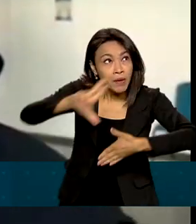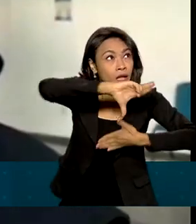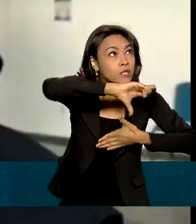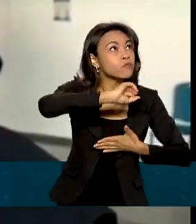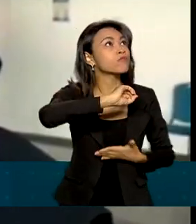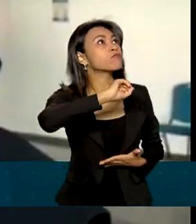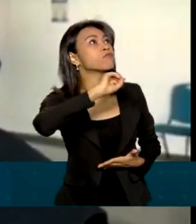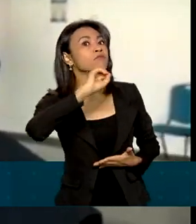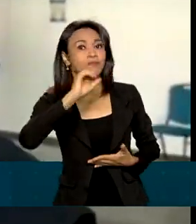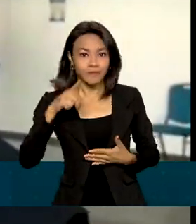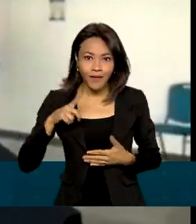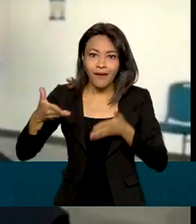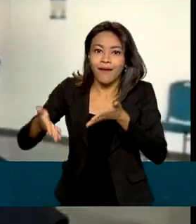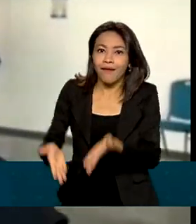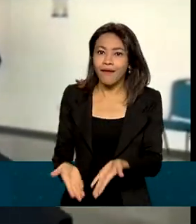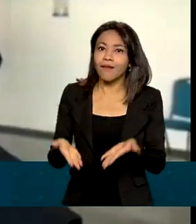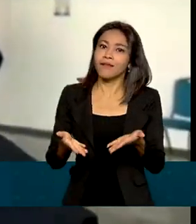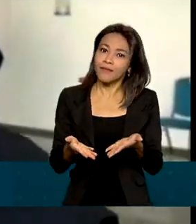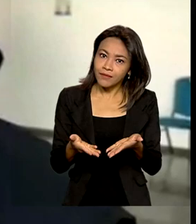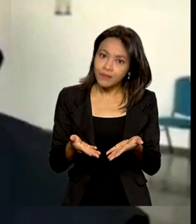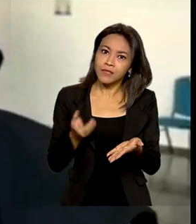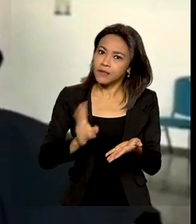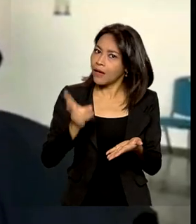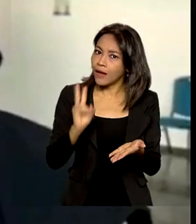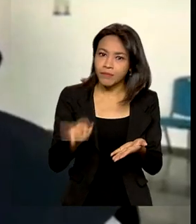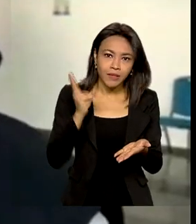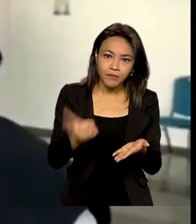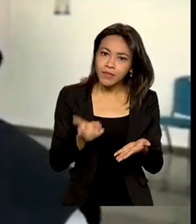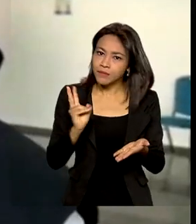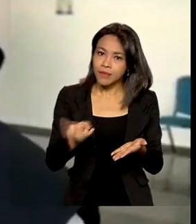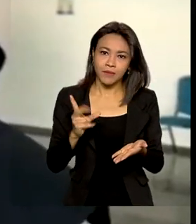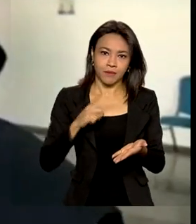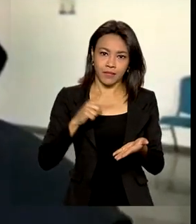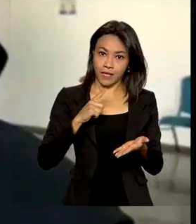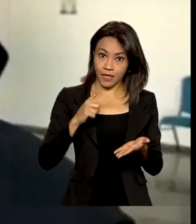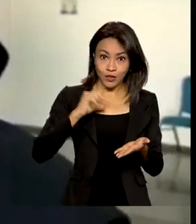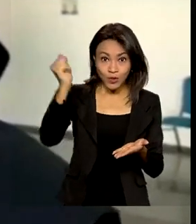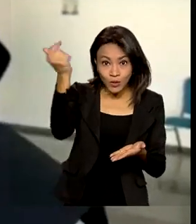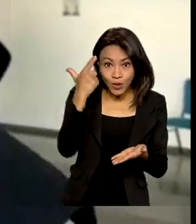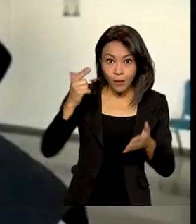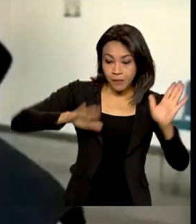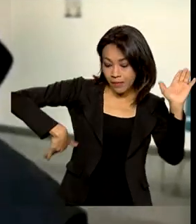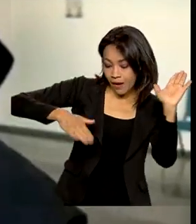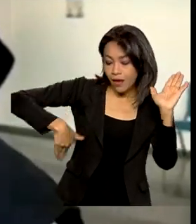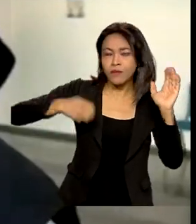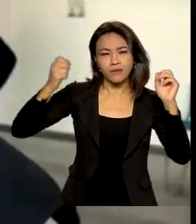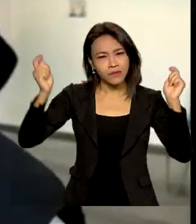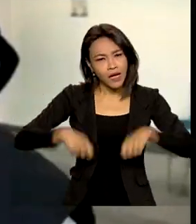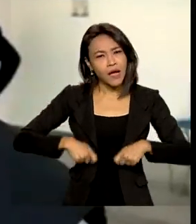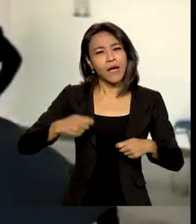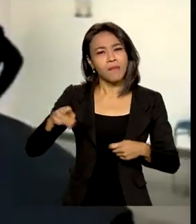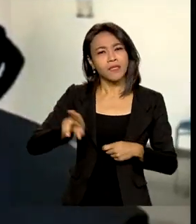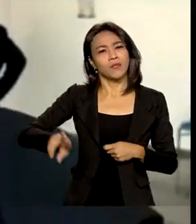eu vou mais além, com perenidade. E o turismo de sol e praia nessa região pode ser explorado de inverno a verão.